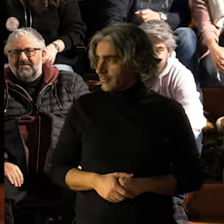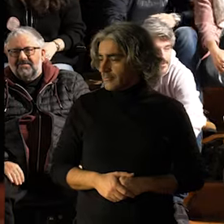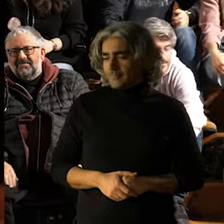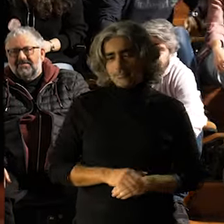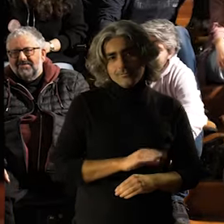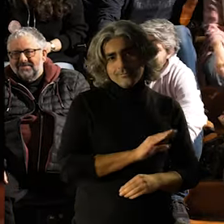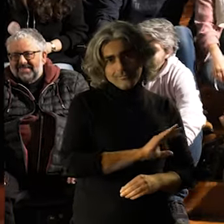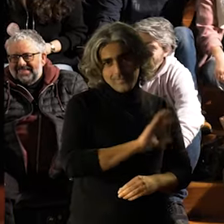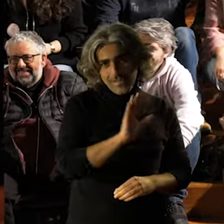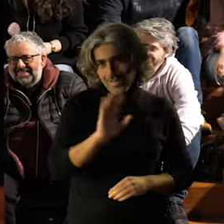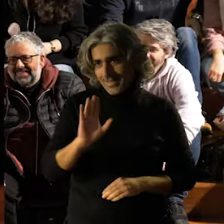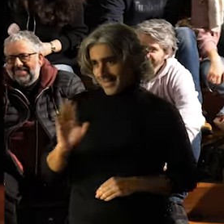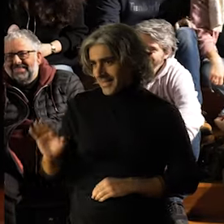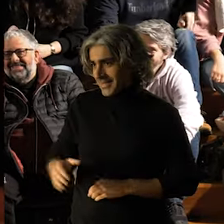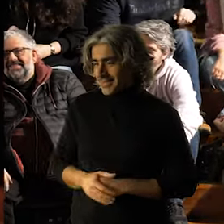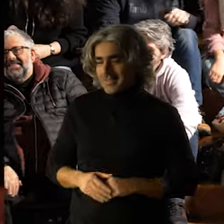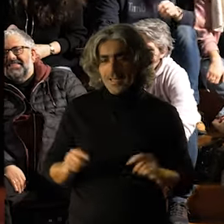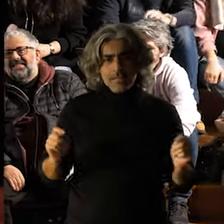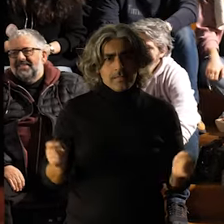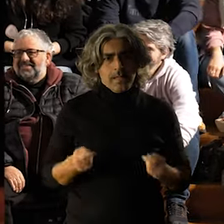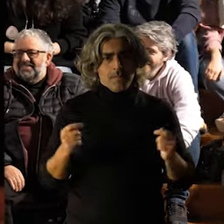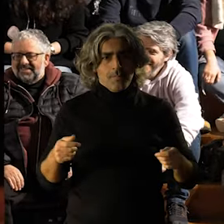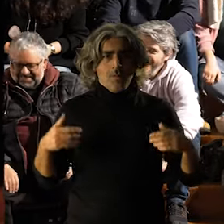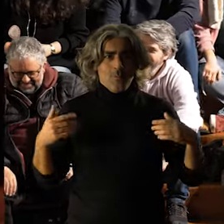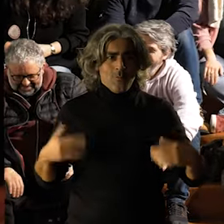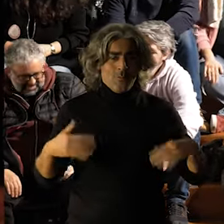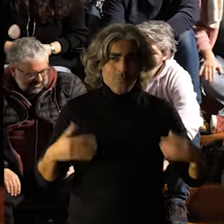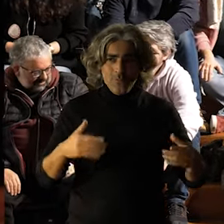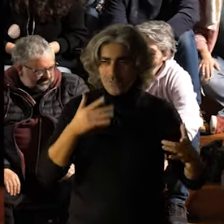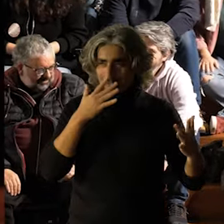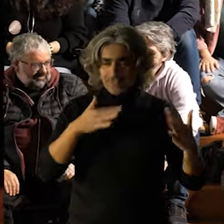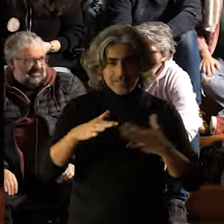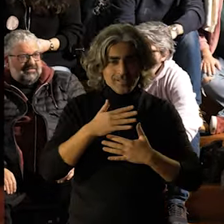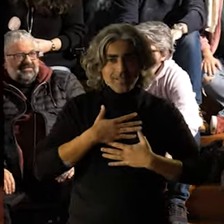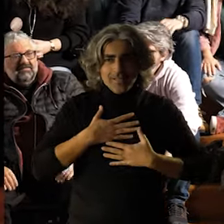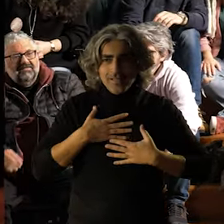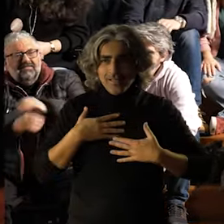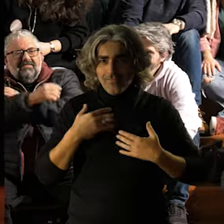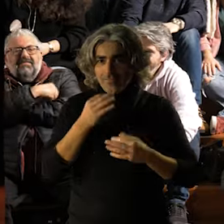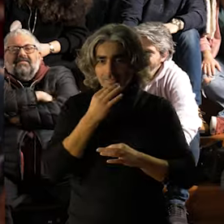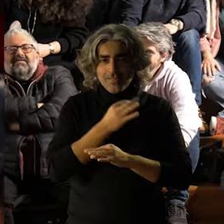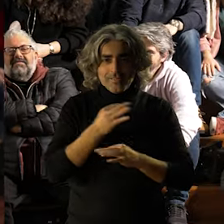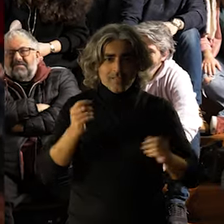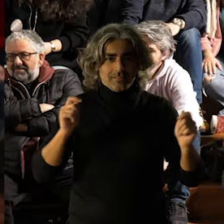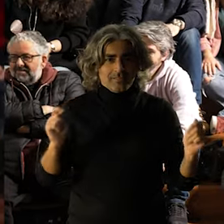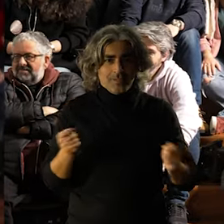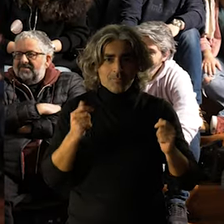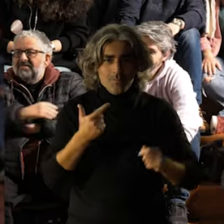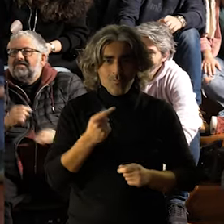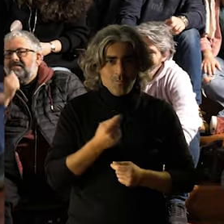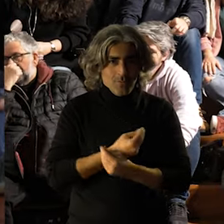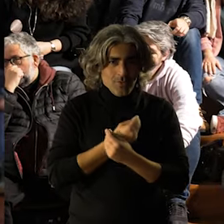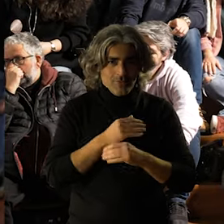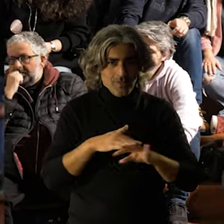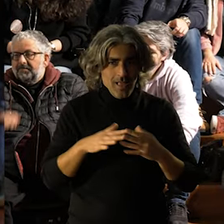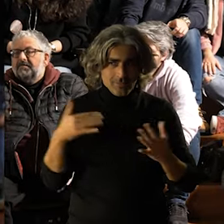Olá. Que grande campanha, minha gente. Que extraordinária campanha que o Bloco de Esquerda